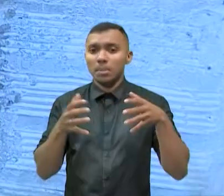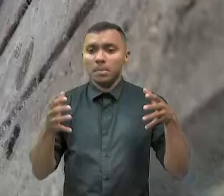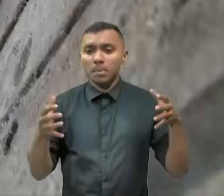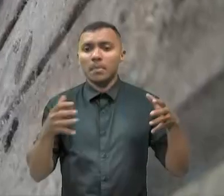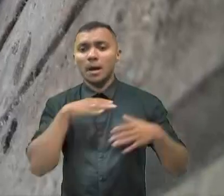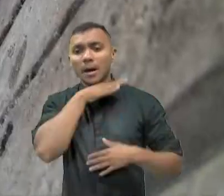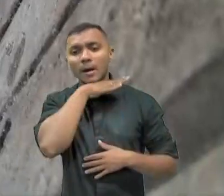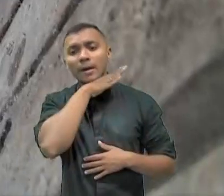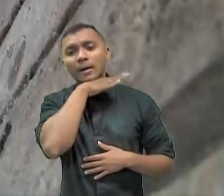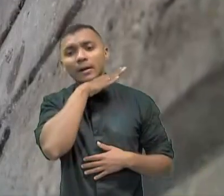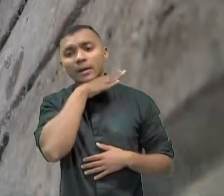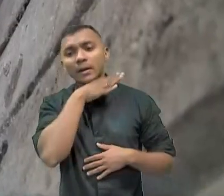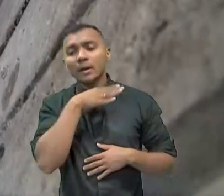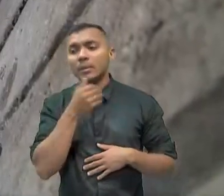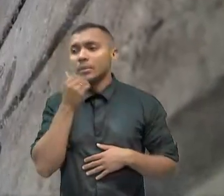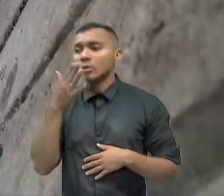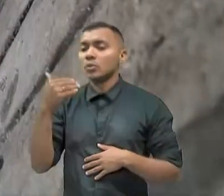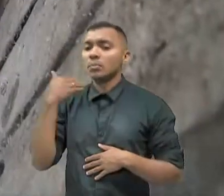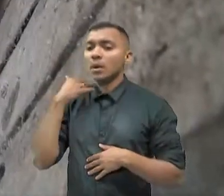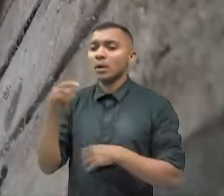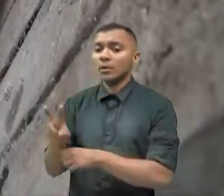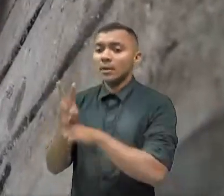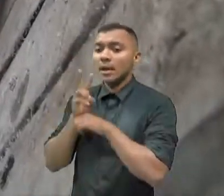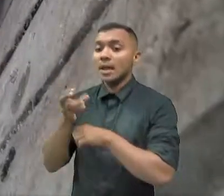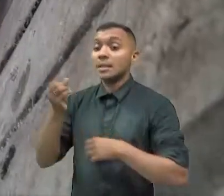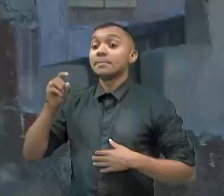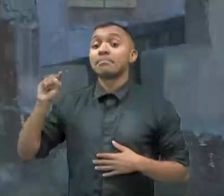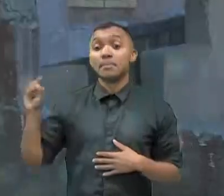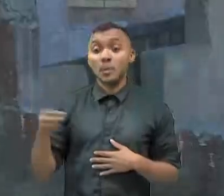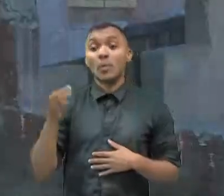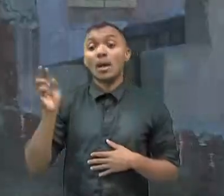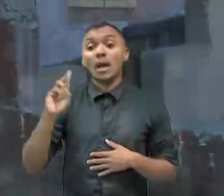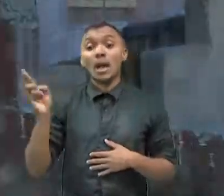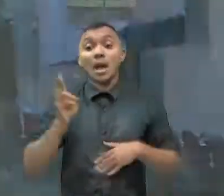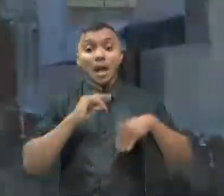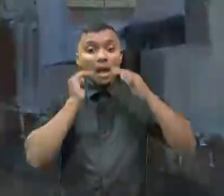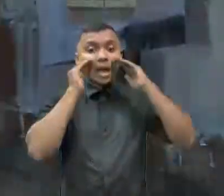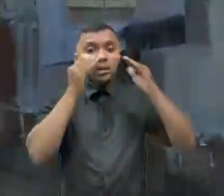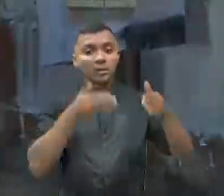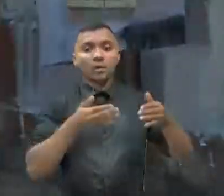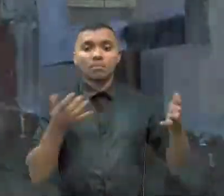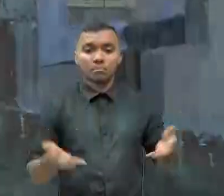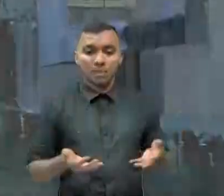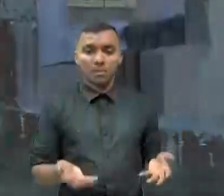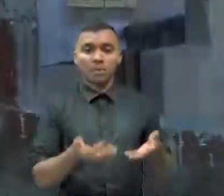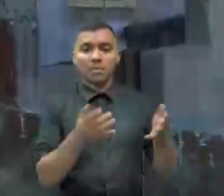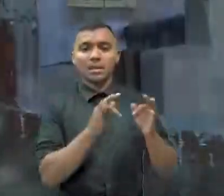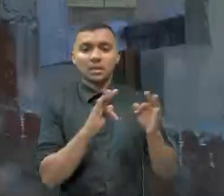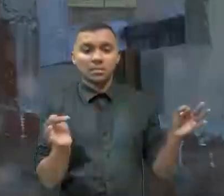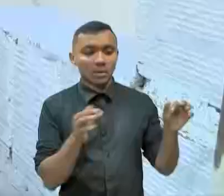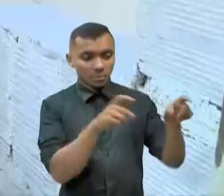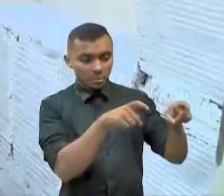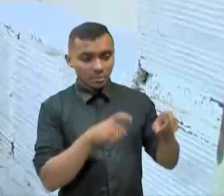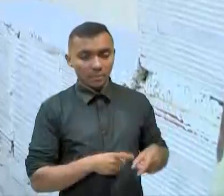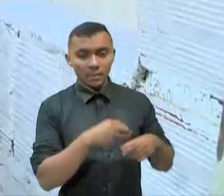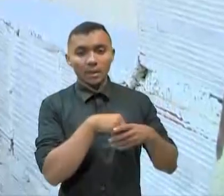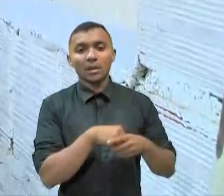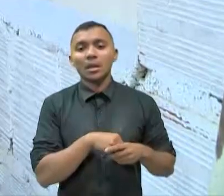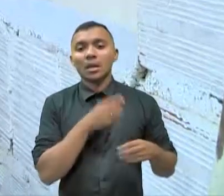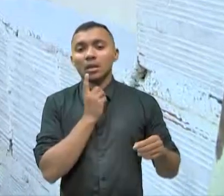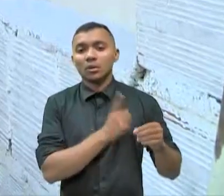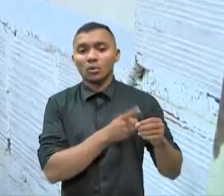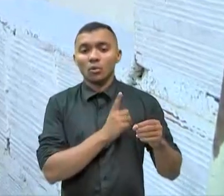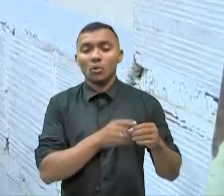Banco do Nordeste crédito de R$ 6 mil, destinado ao incentivo de pequenos negócios no campo. Mas para